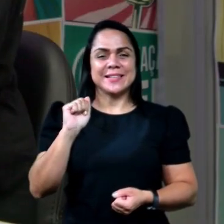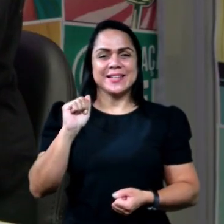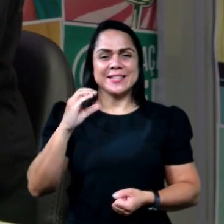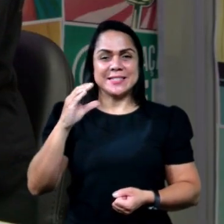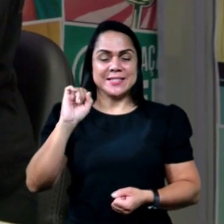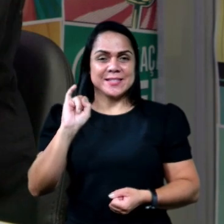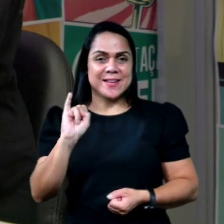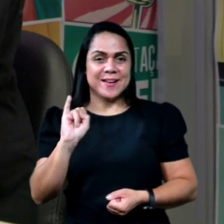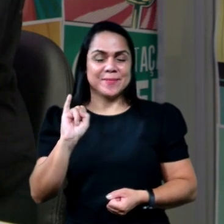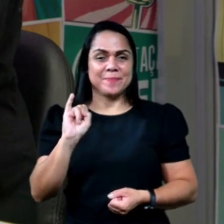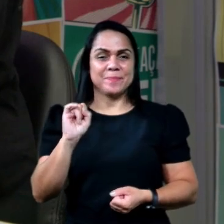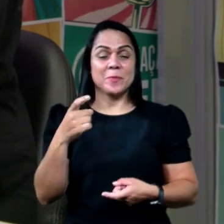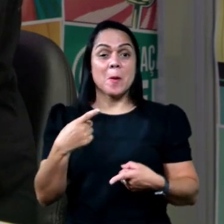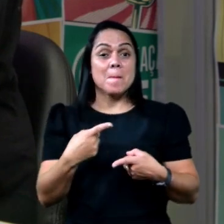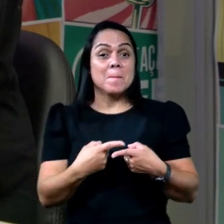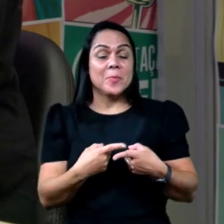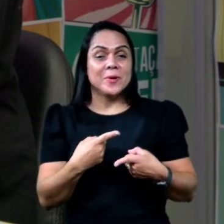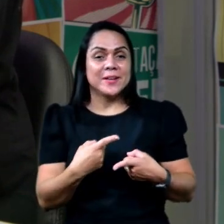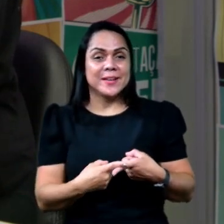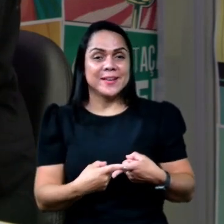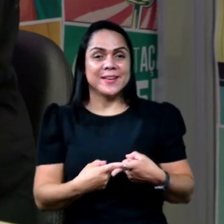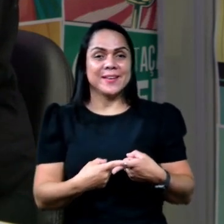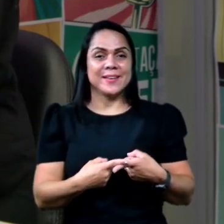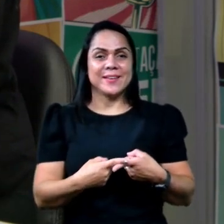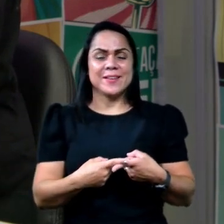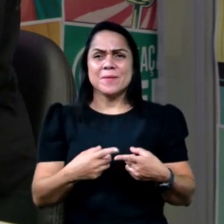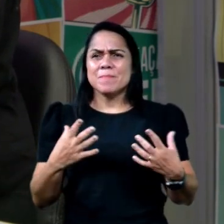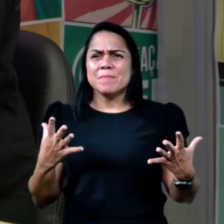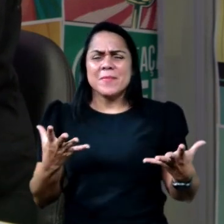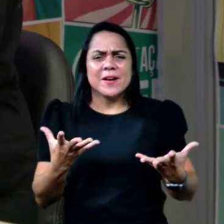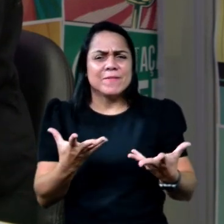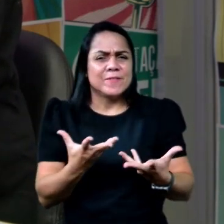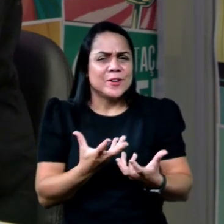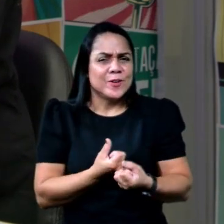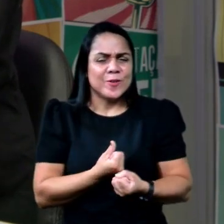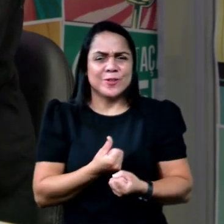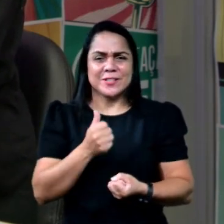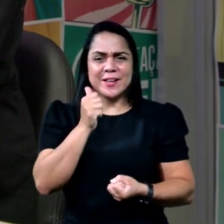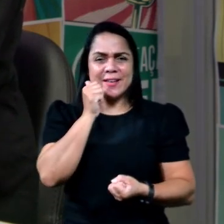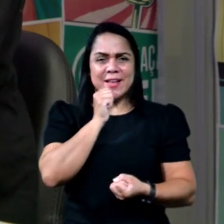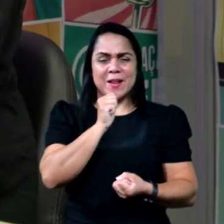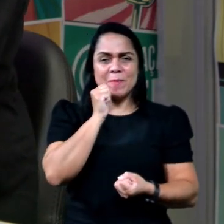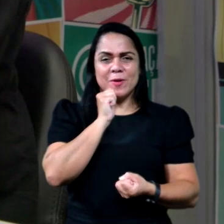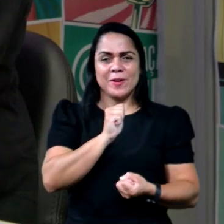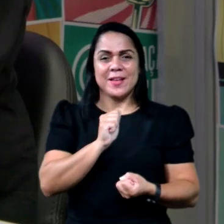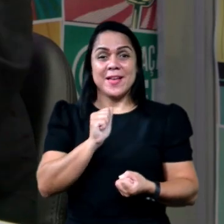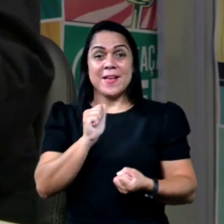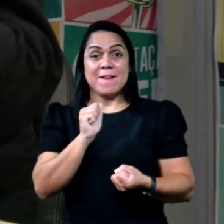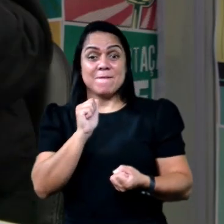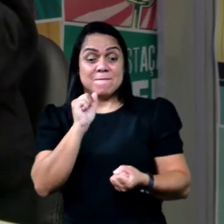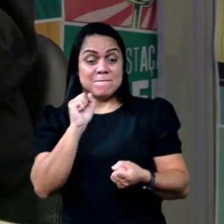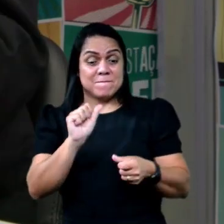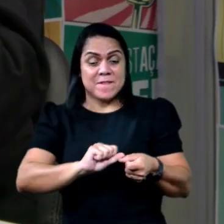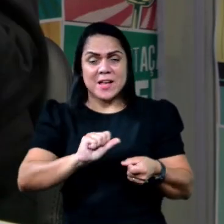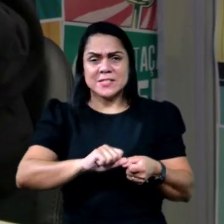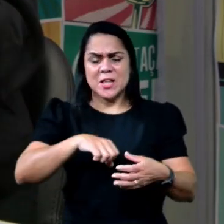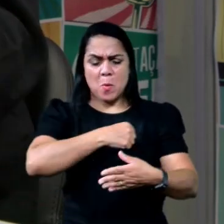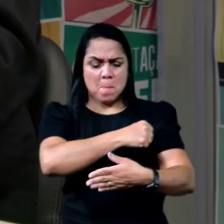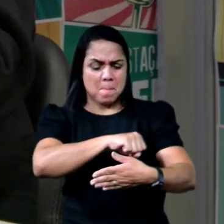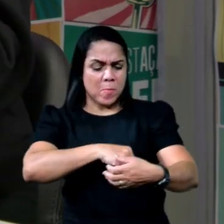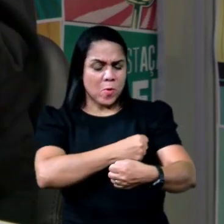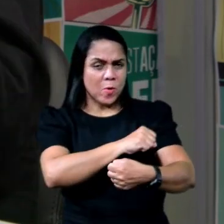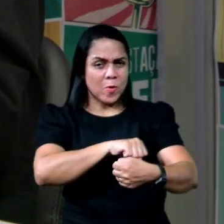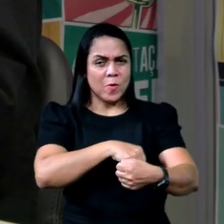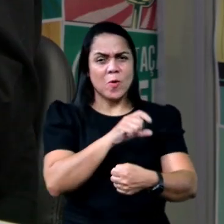Anastácia. E por quê? Porque eu achava fabuloso aquela mulher ter feito bolinho de chuva e conseguido